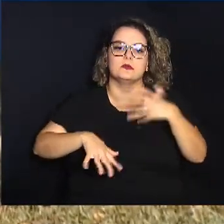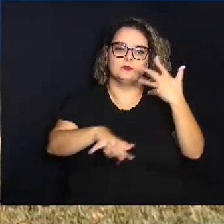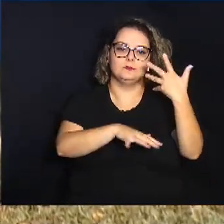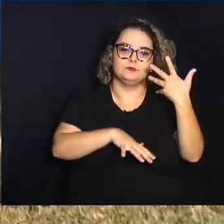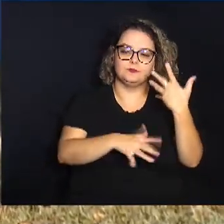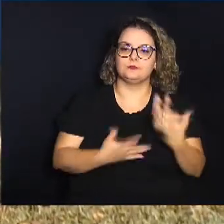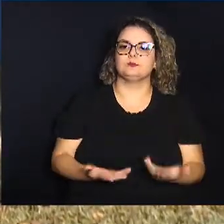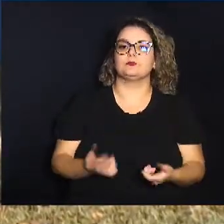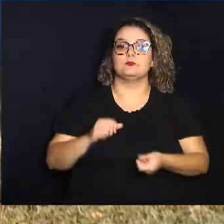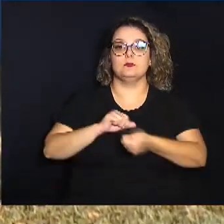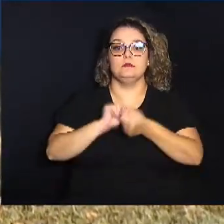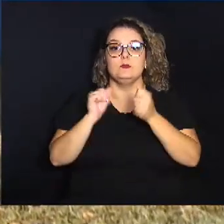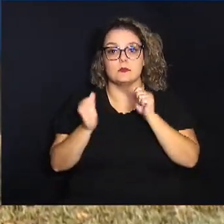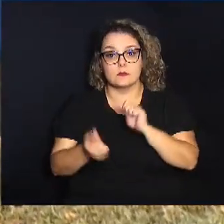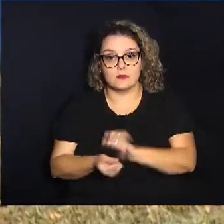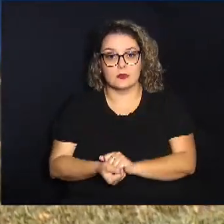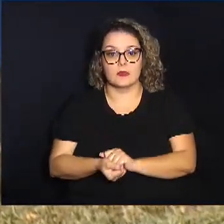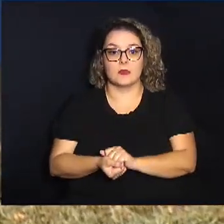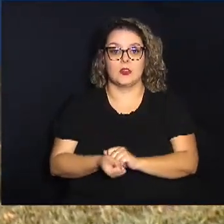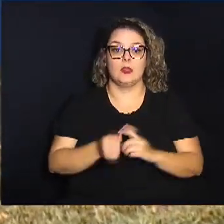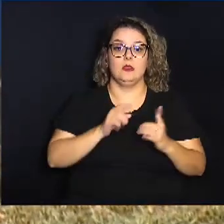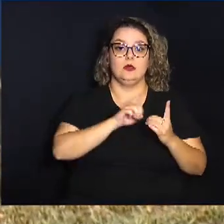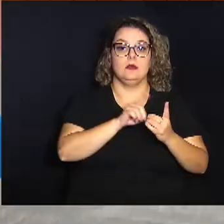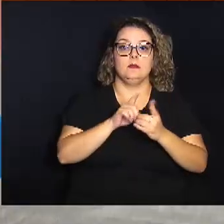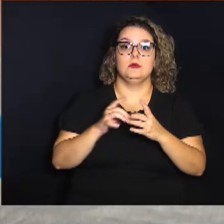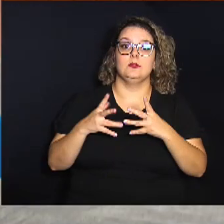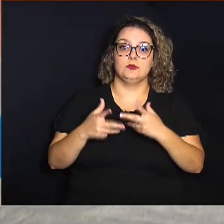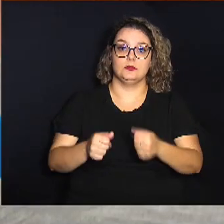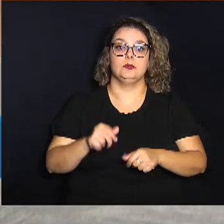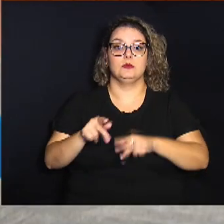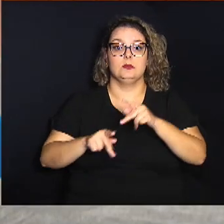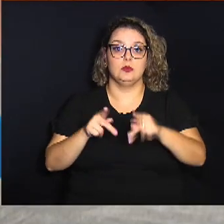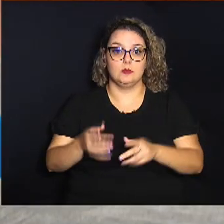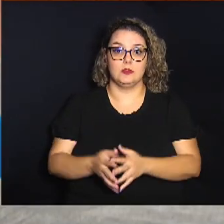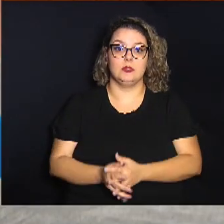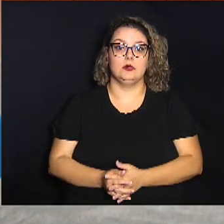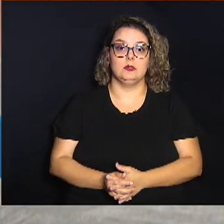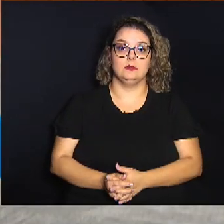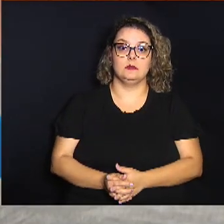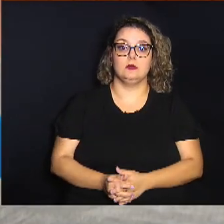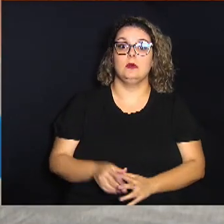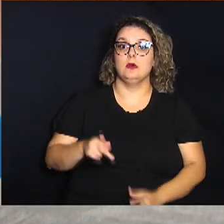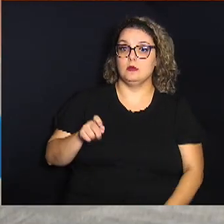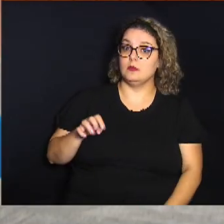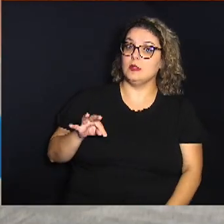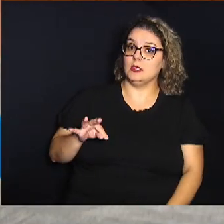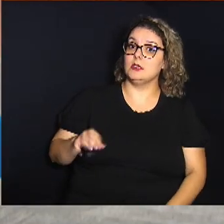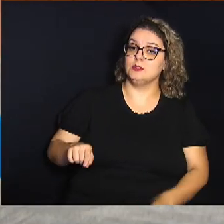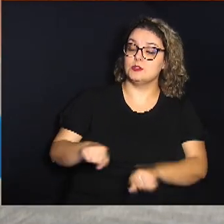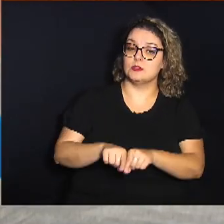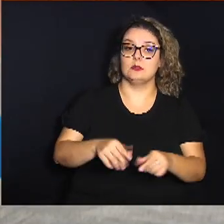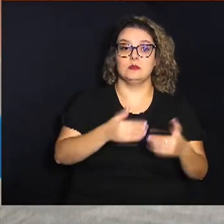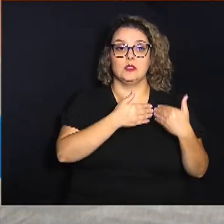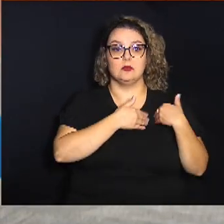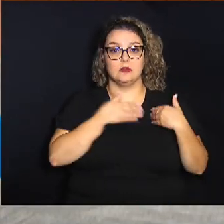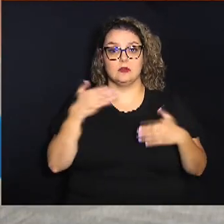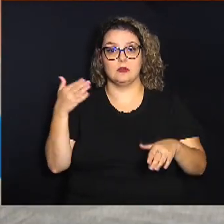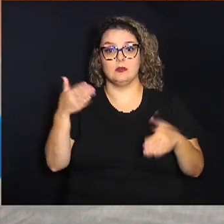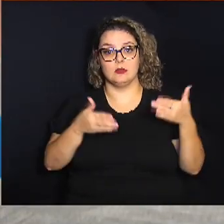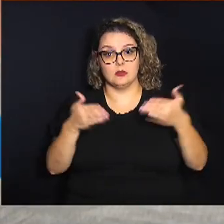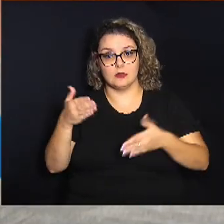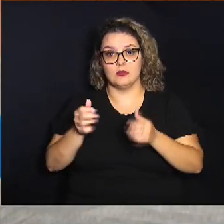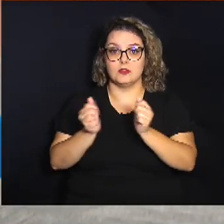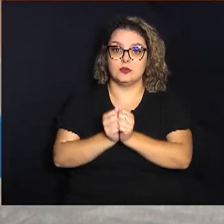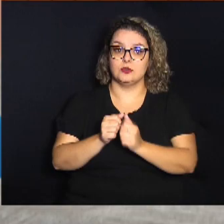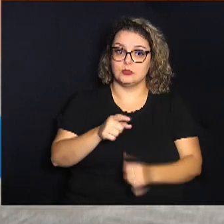bem adequadas para atender toda a população. Pet e também os tutores que ali frequentam junto